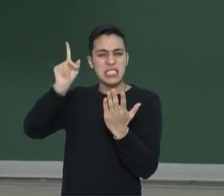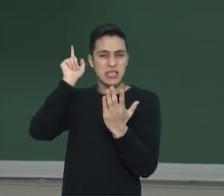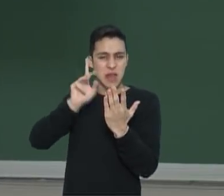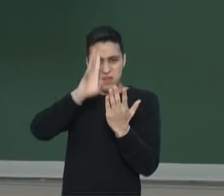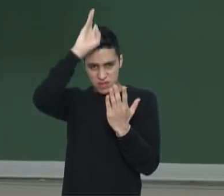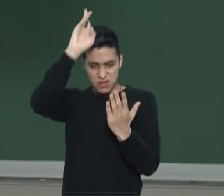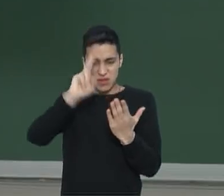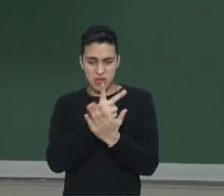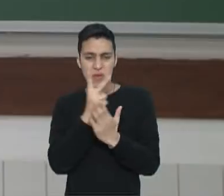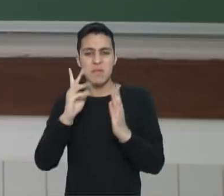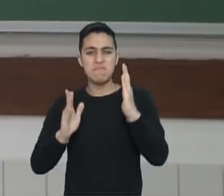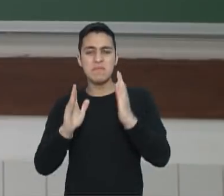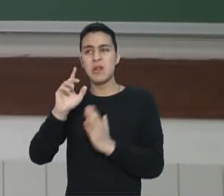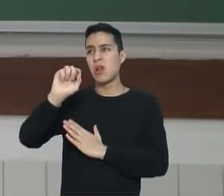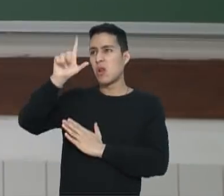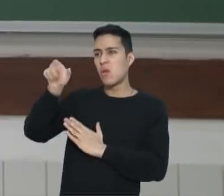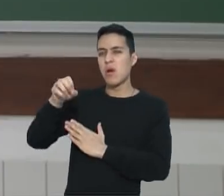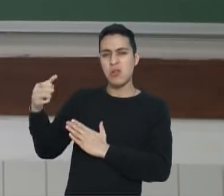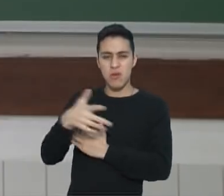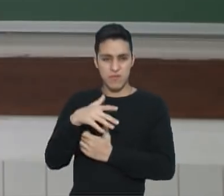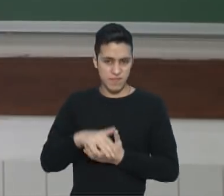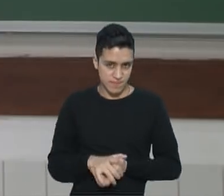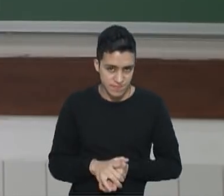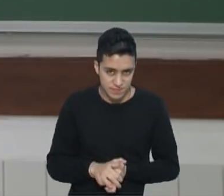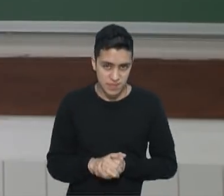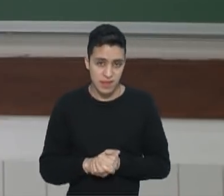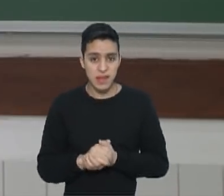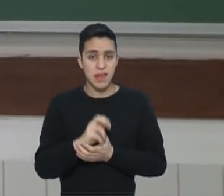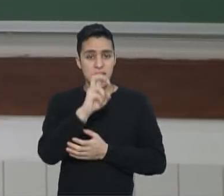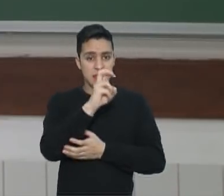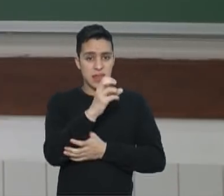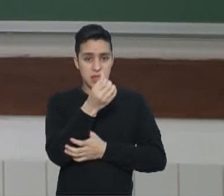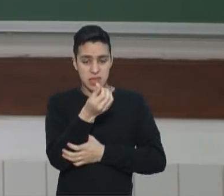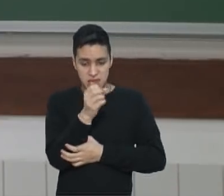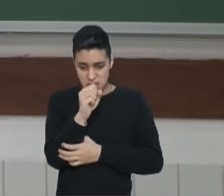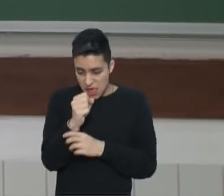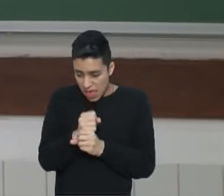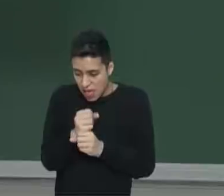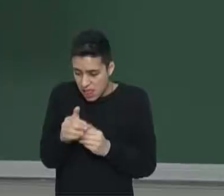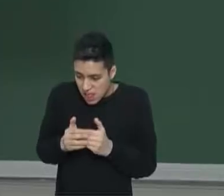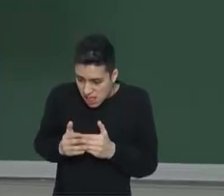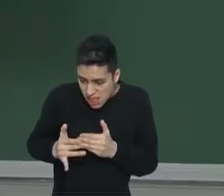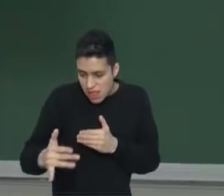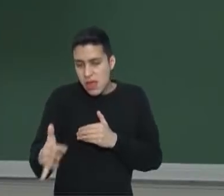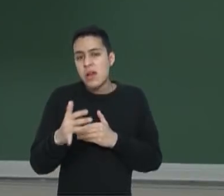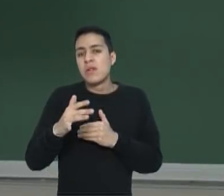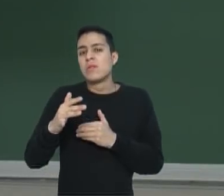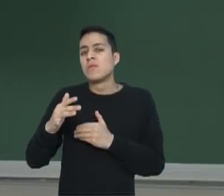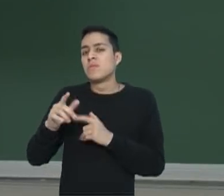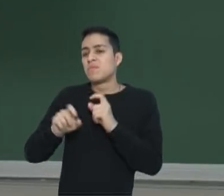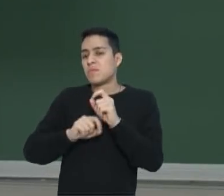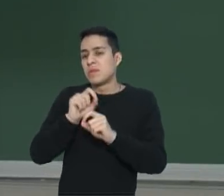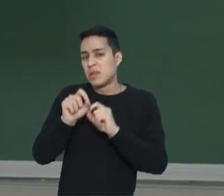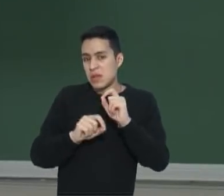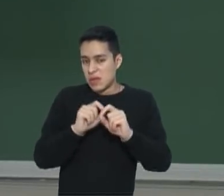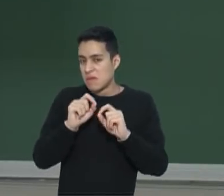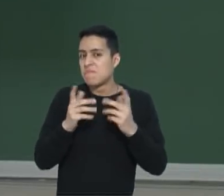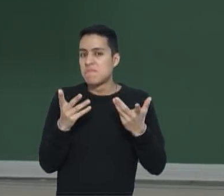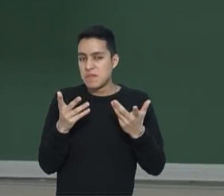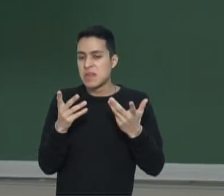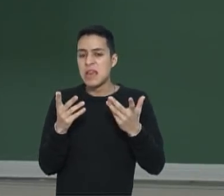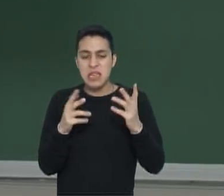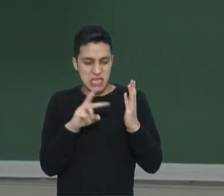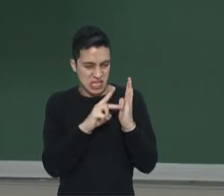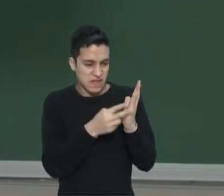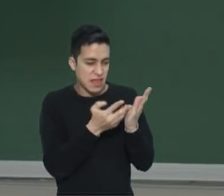que ocorria a lua nova. 568 anos depois da encarnação do Senhor. Então, é uma